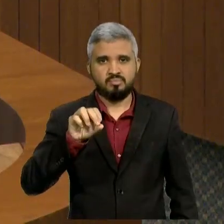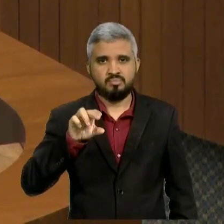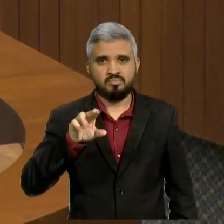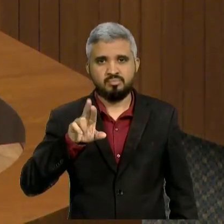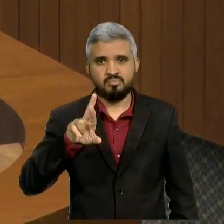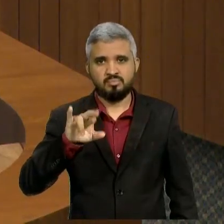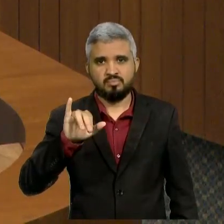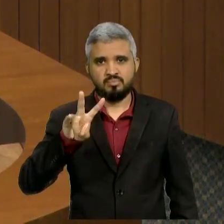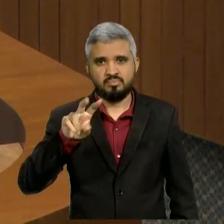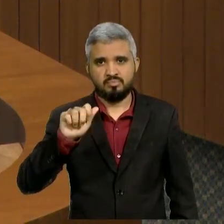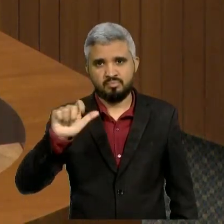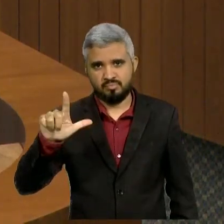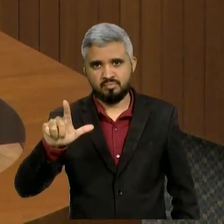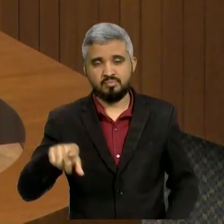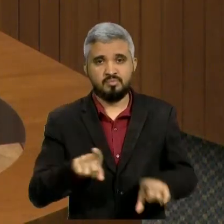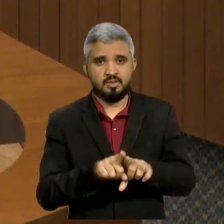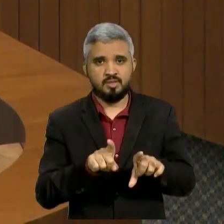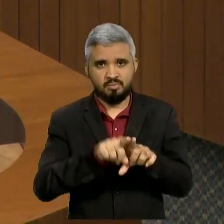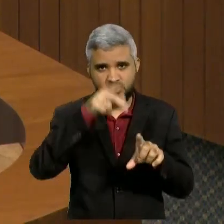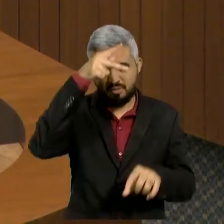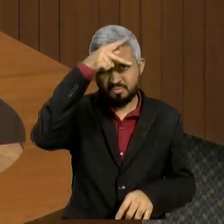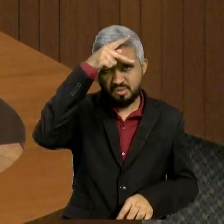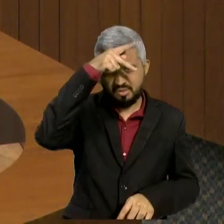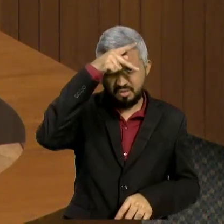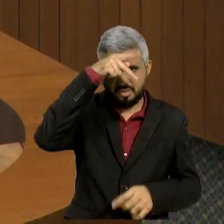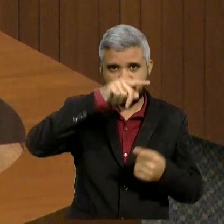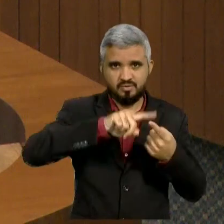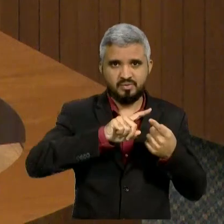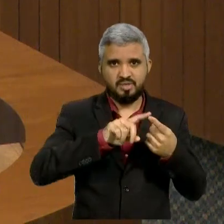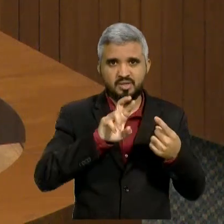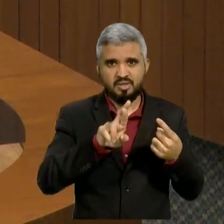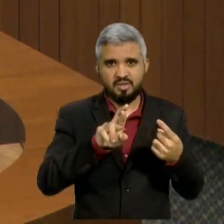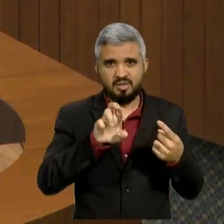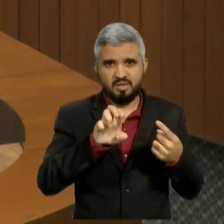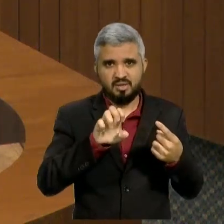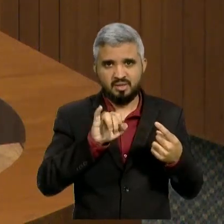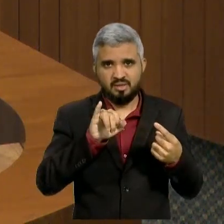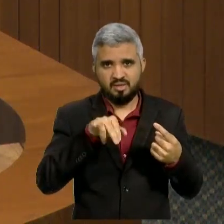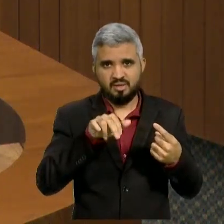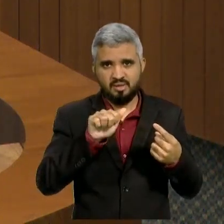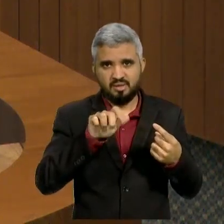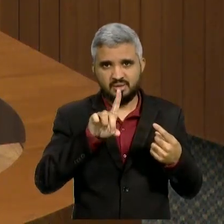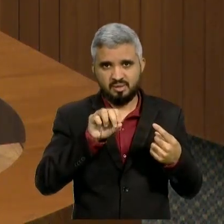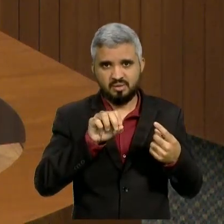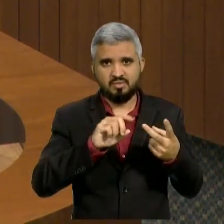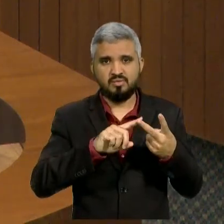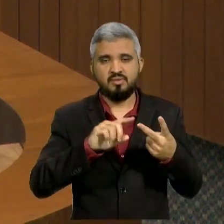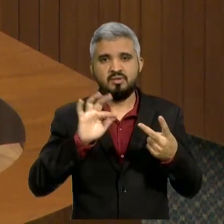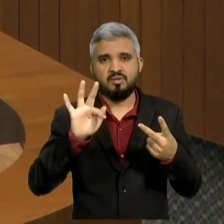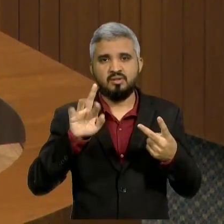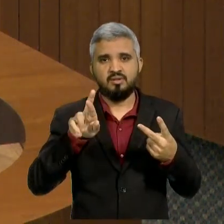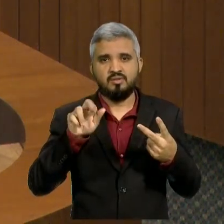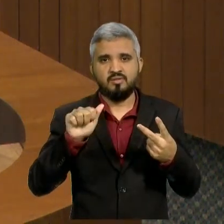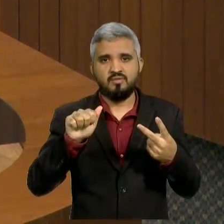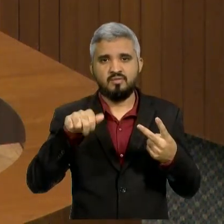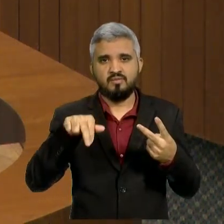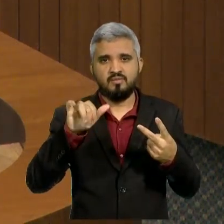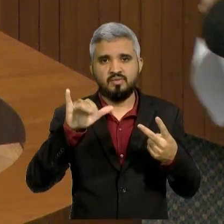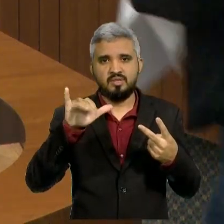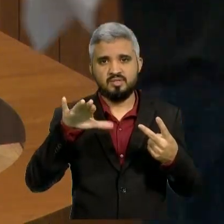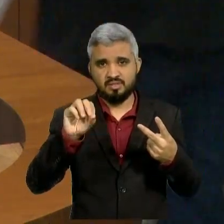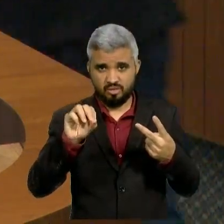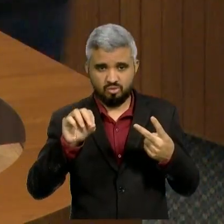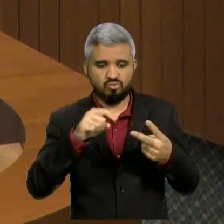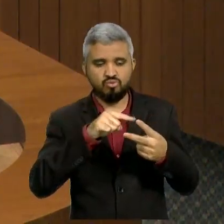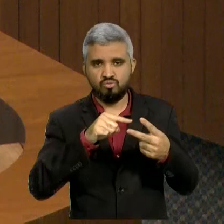os irmãos o Dr Reinaldo e e o Francisco tem feito ali a psiquiatria tem nos ajudado essa semana